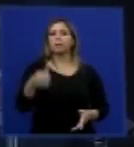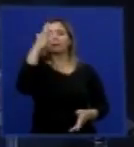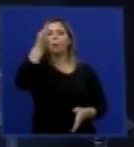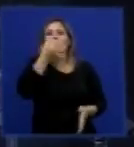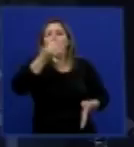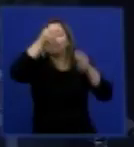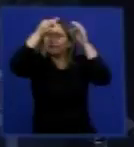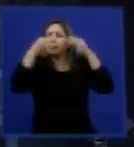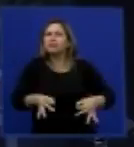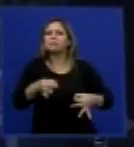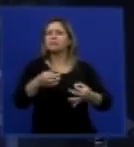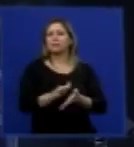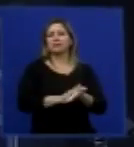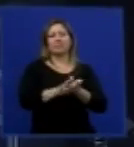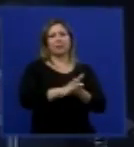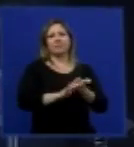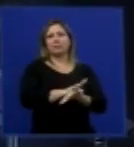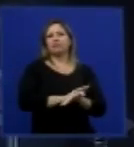argumentações